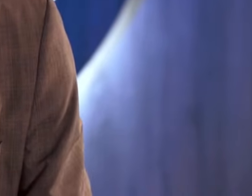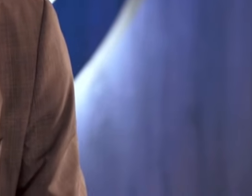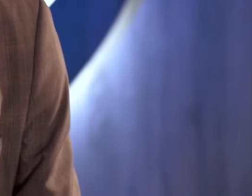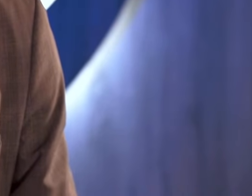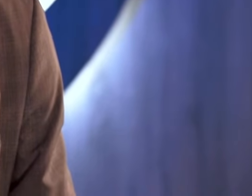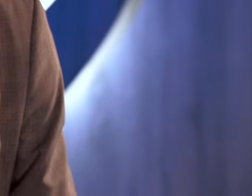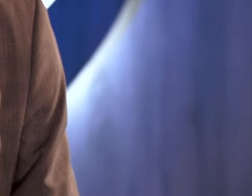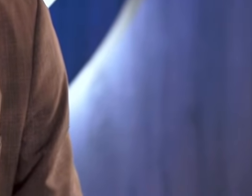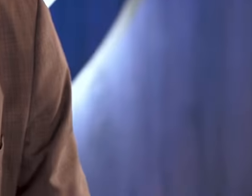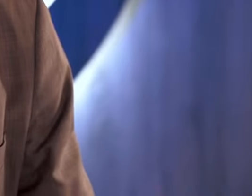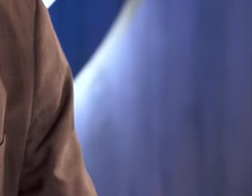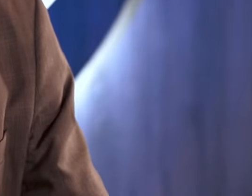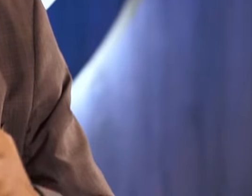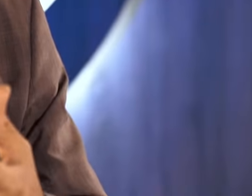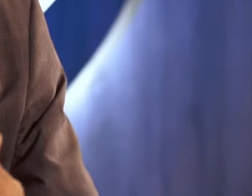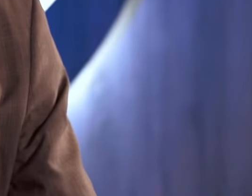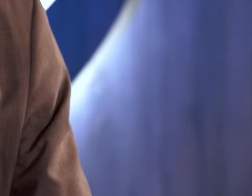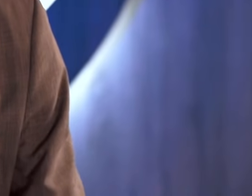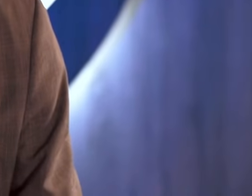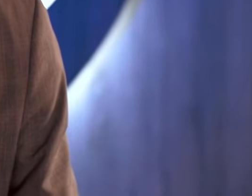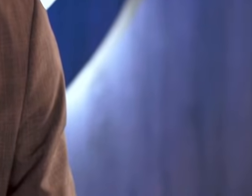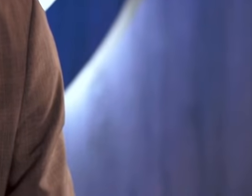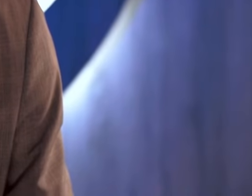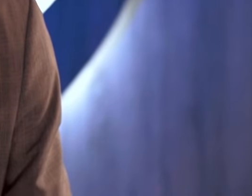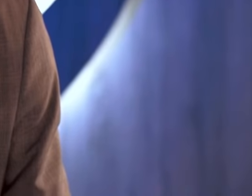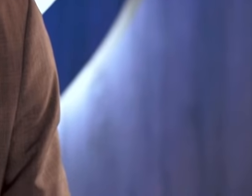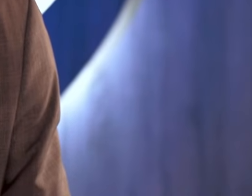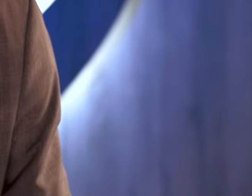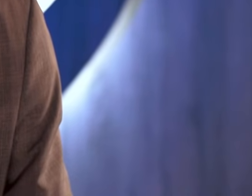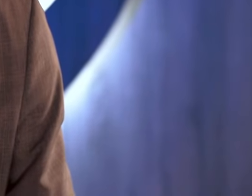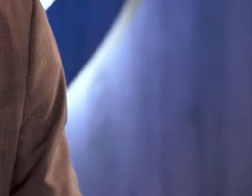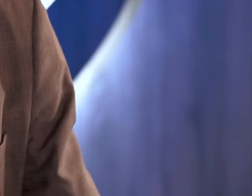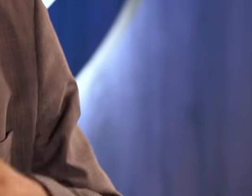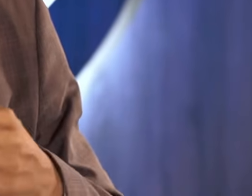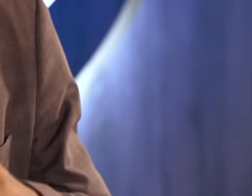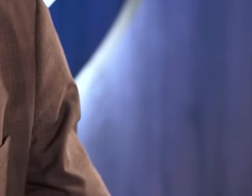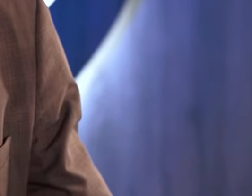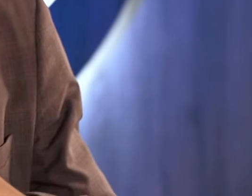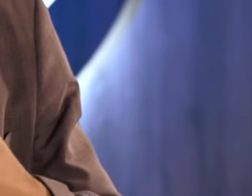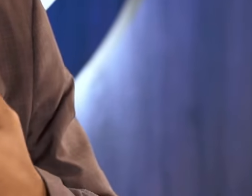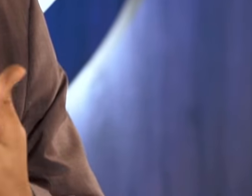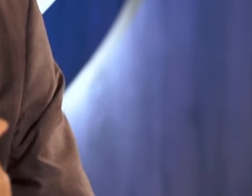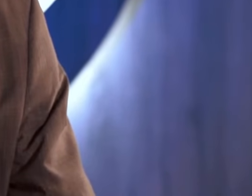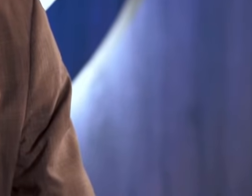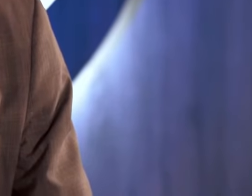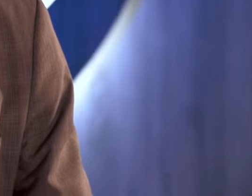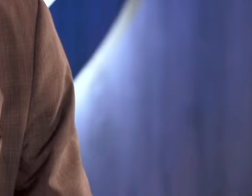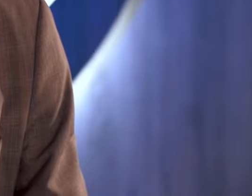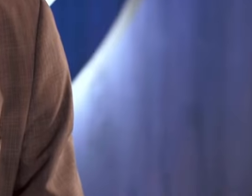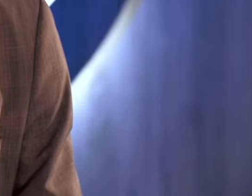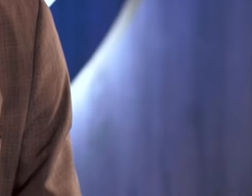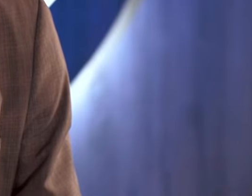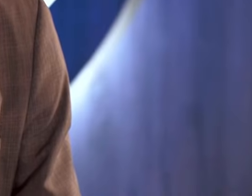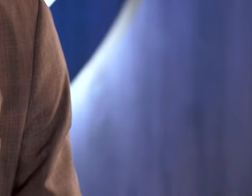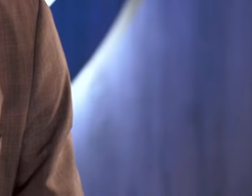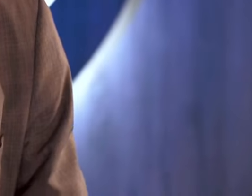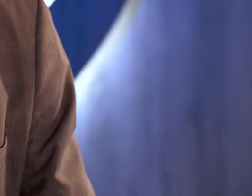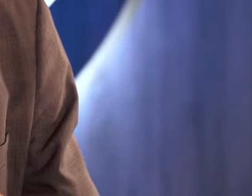continue abençoando e por isso estamos aqui, para te ajudar. Nós nos colocamos disponíveis